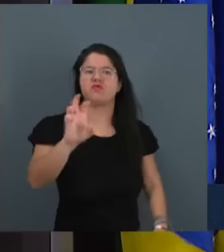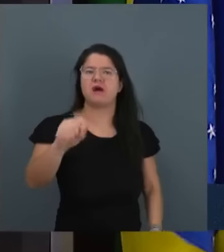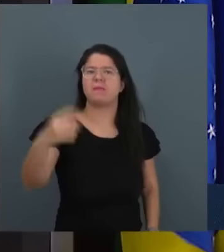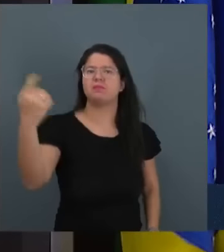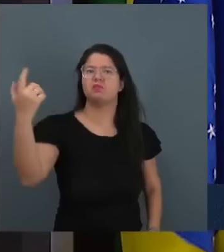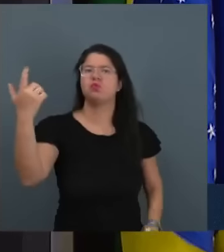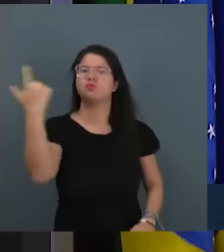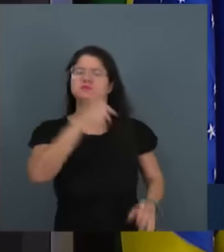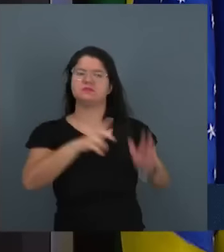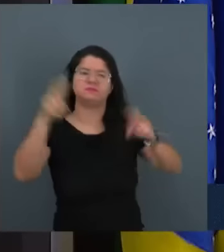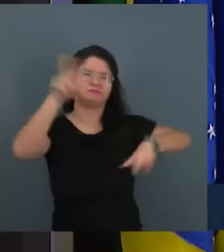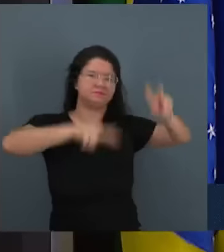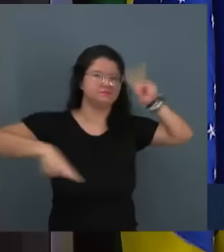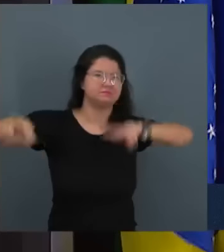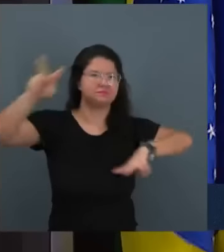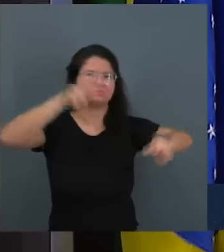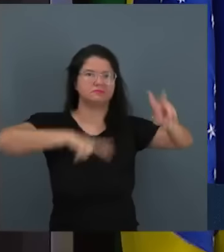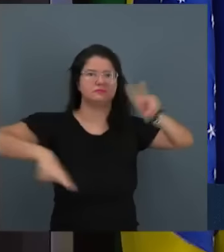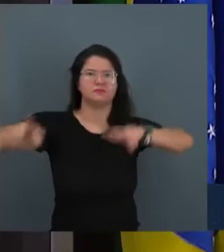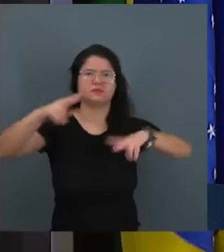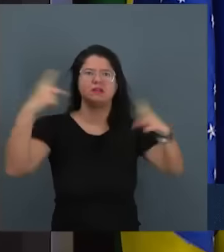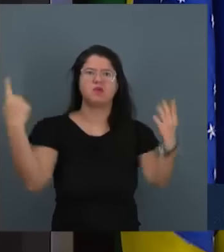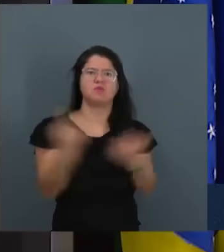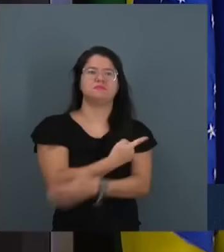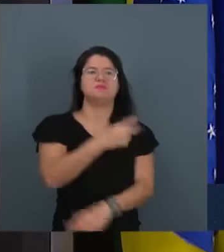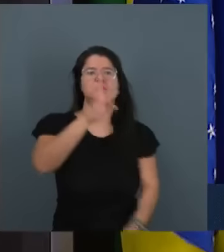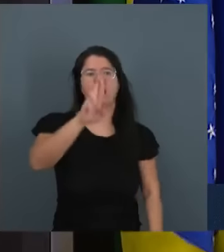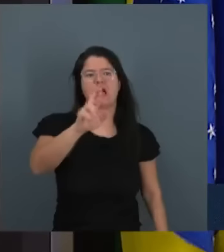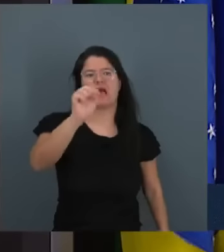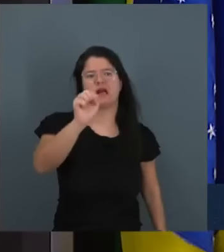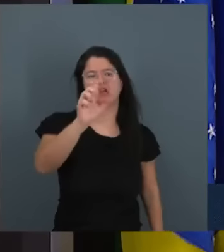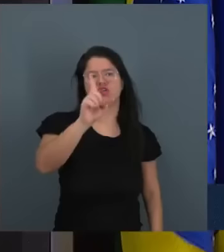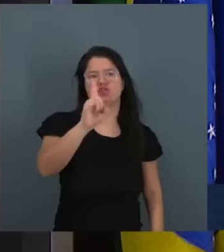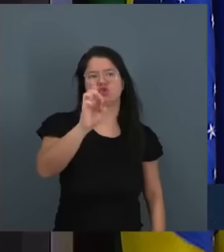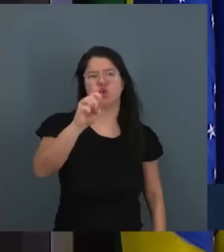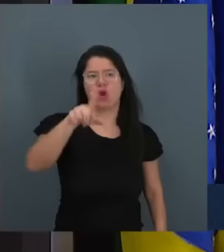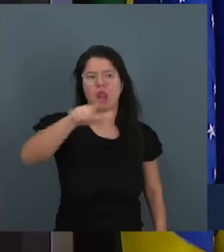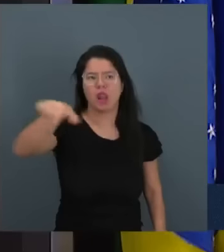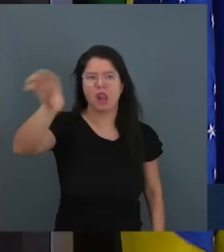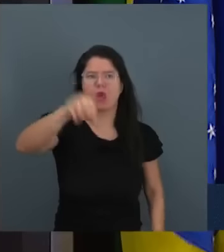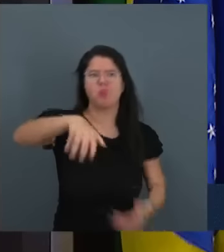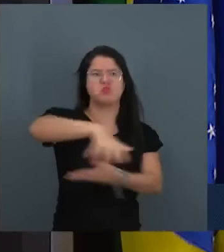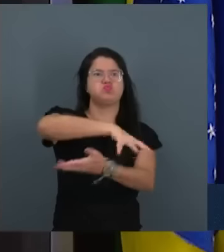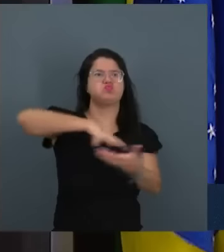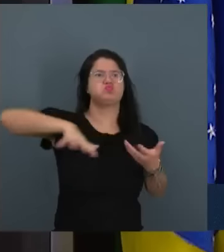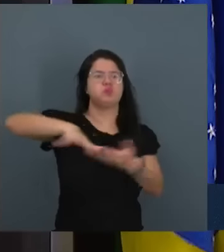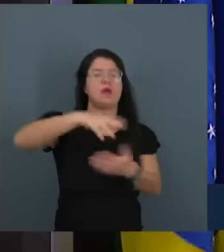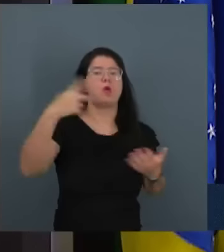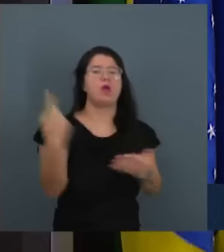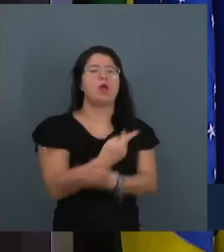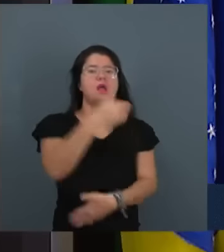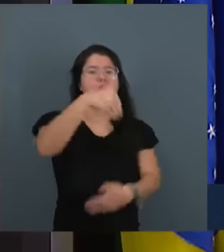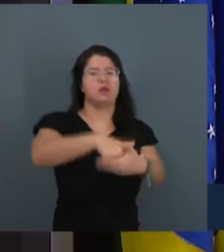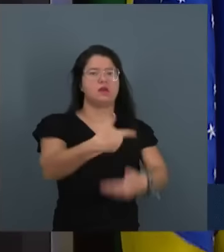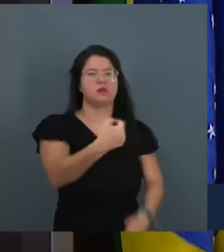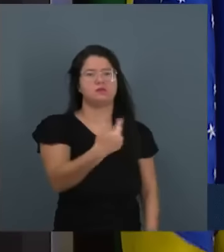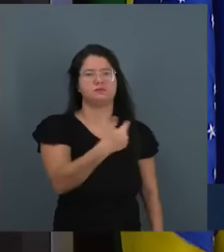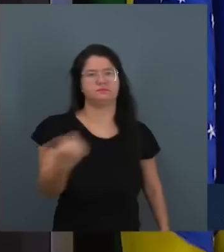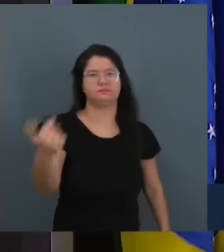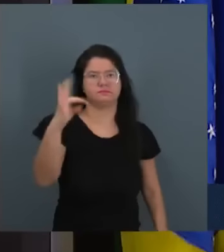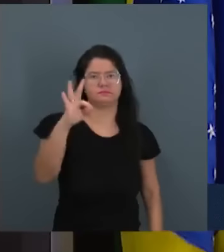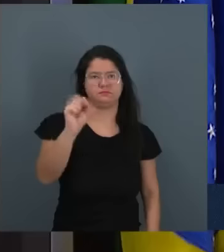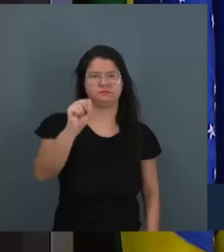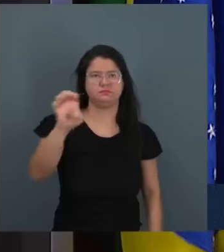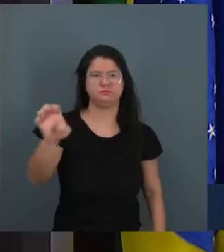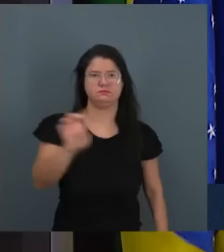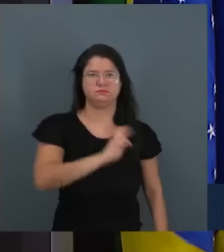projeção nacional no escândalo do radiolão, ocorrido nas eleições de 2022, quando o TSE era presidido